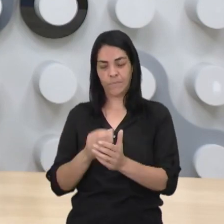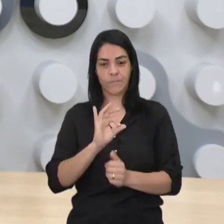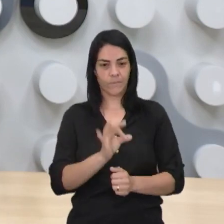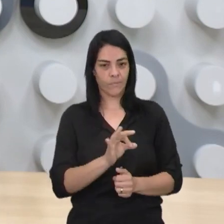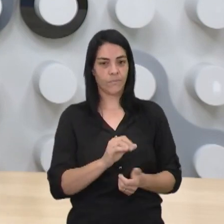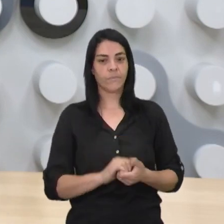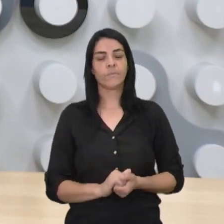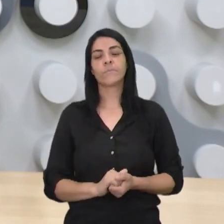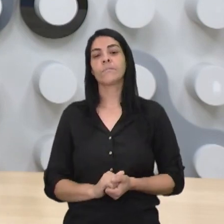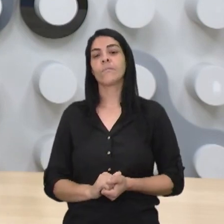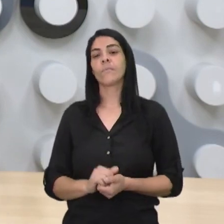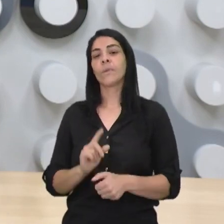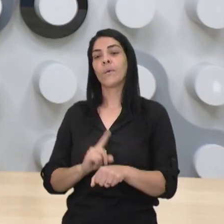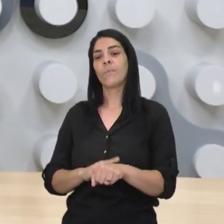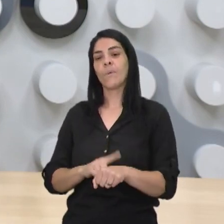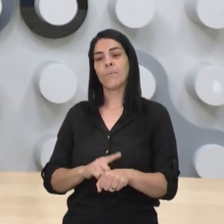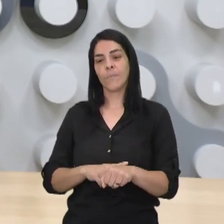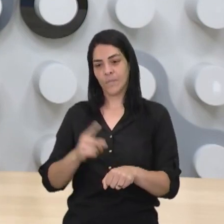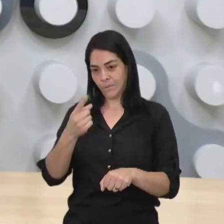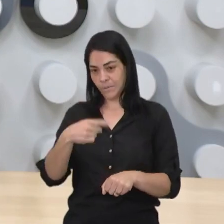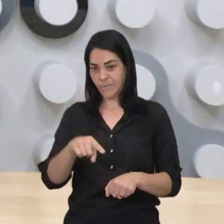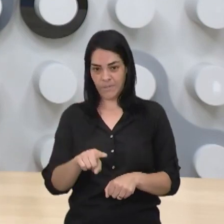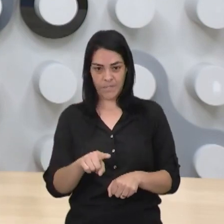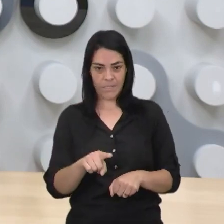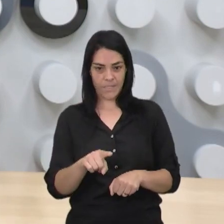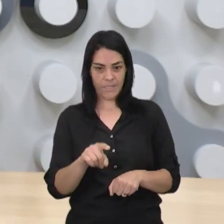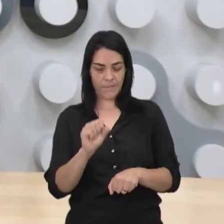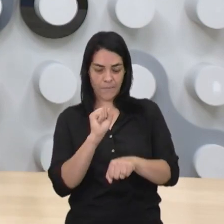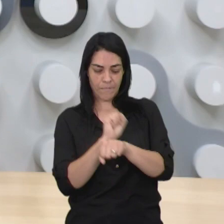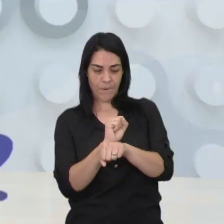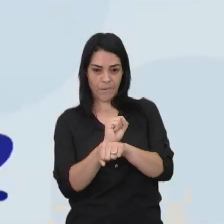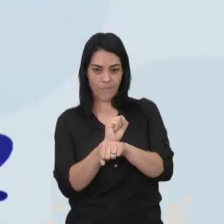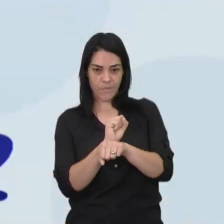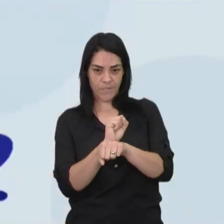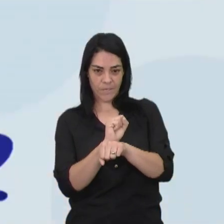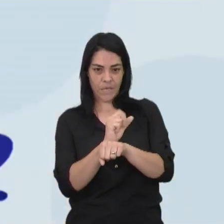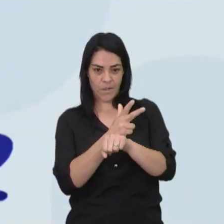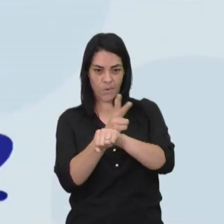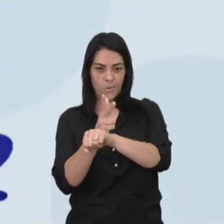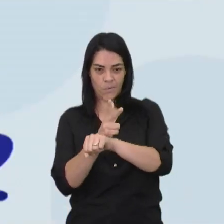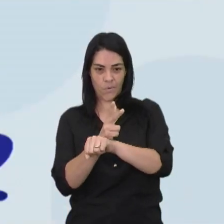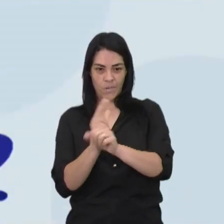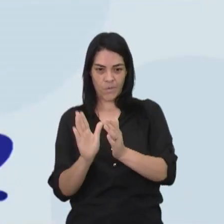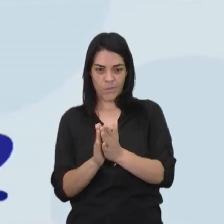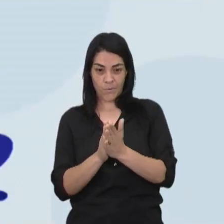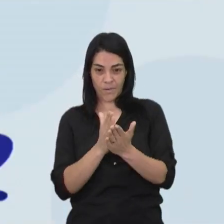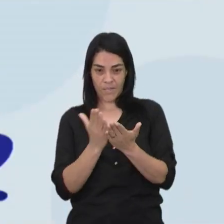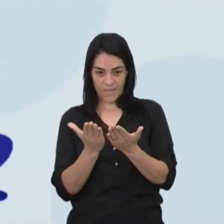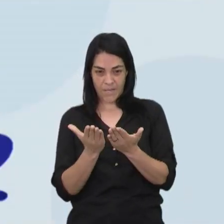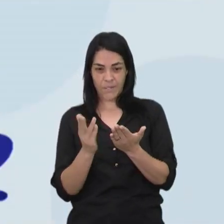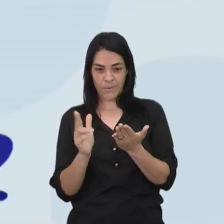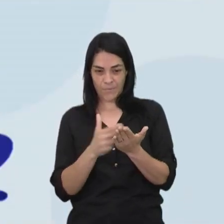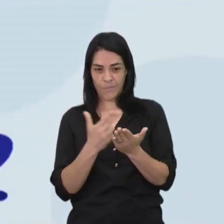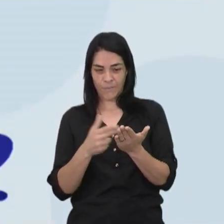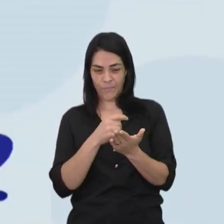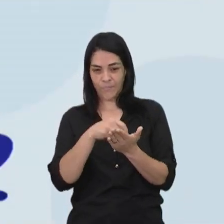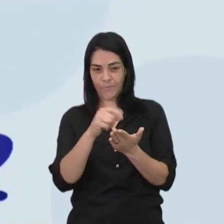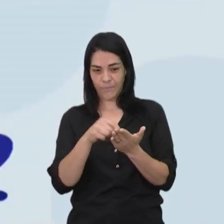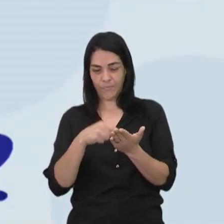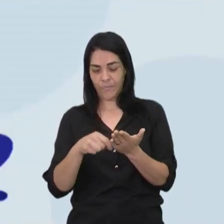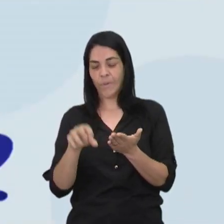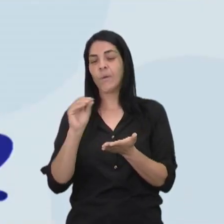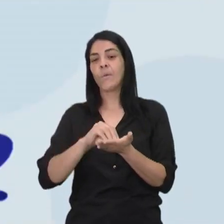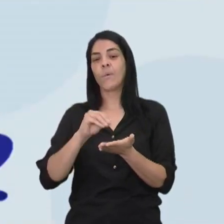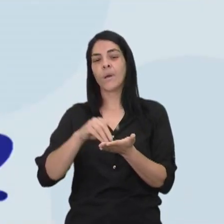Agora, nesse momento, é o momento que você vai pausar o vídeo e pegar o que é o seu diário de bordo para fazer as anotações aí, colocando a